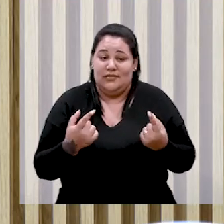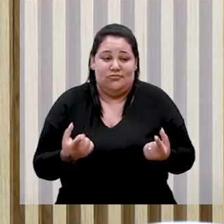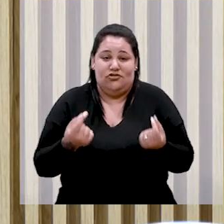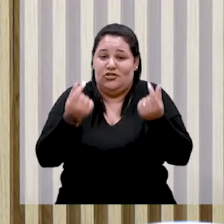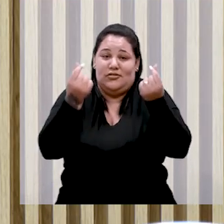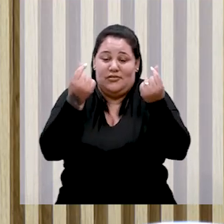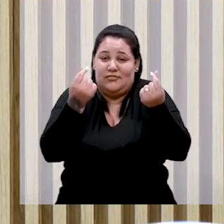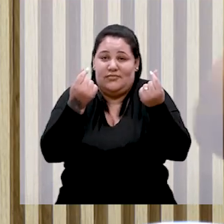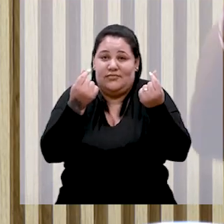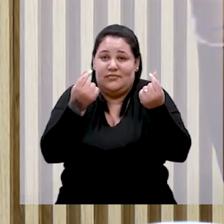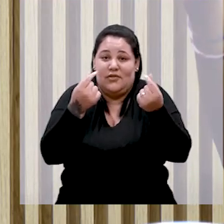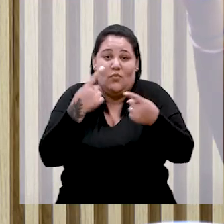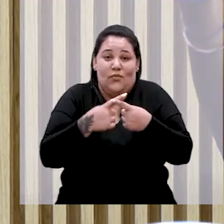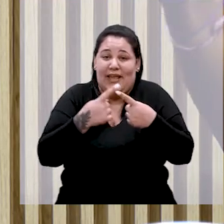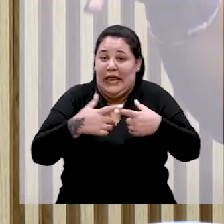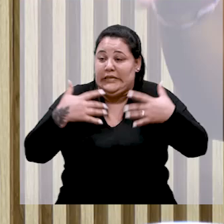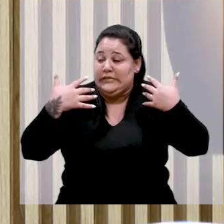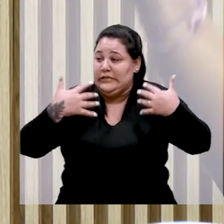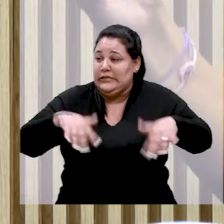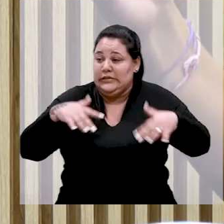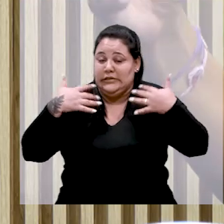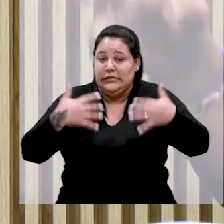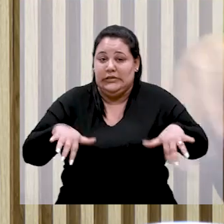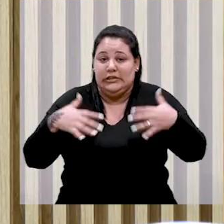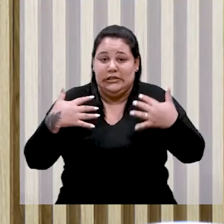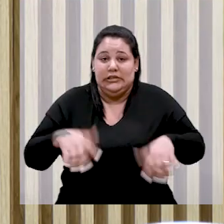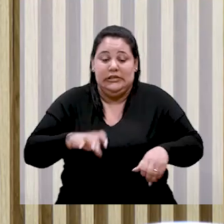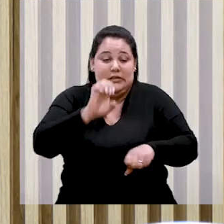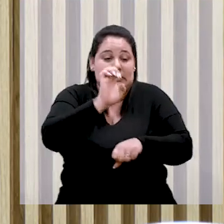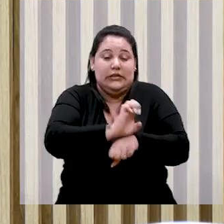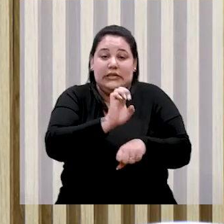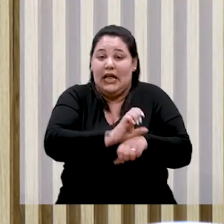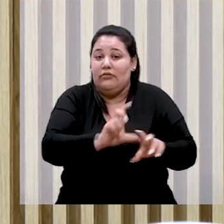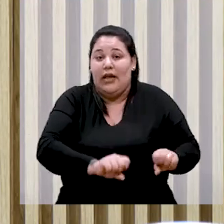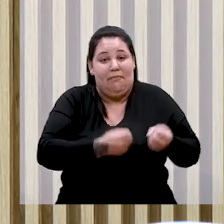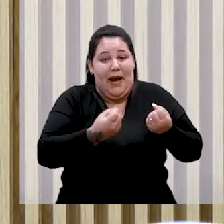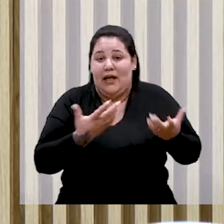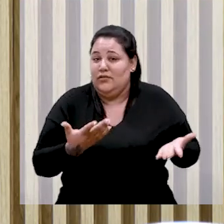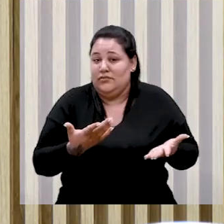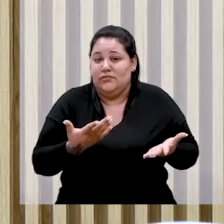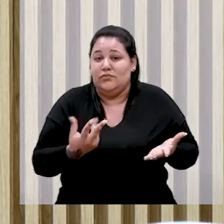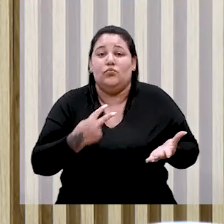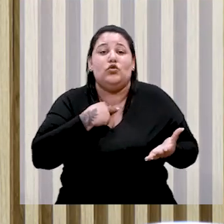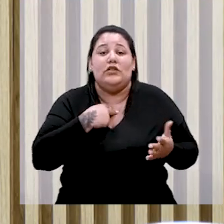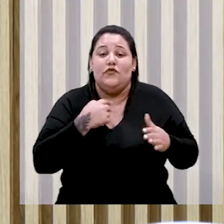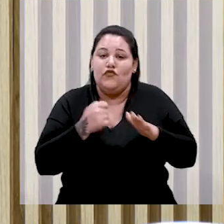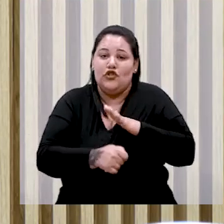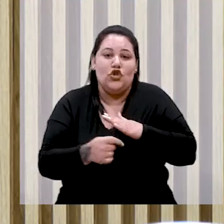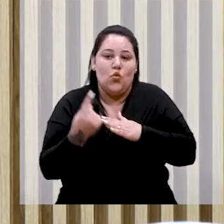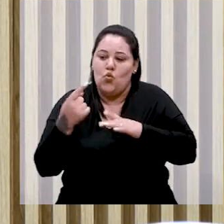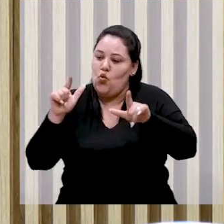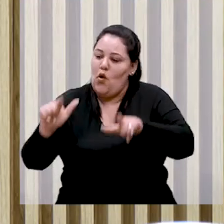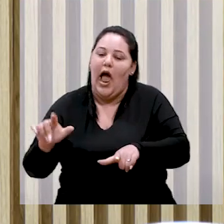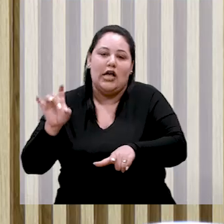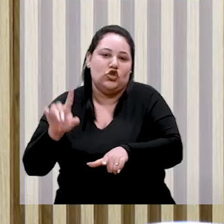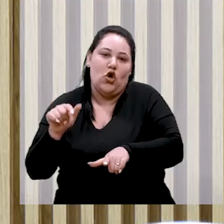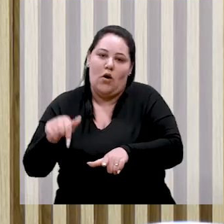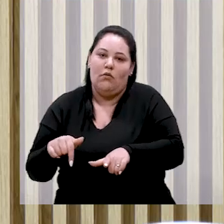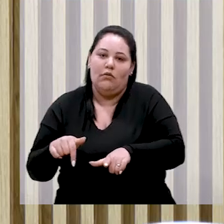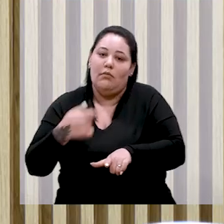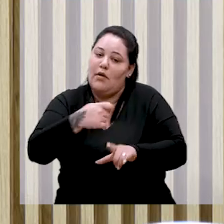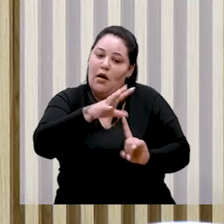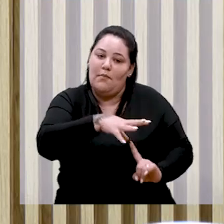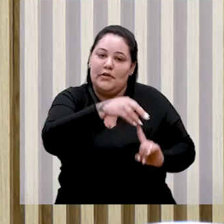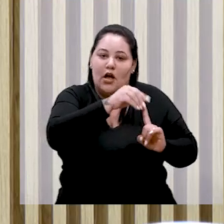recurso que era um absurdo, porque era um valor altíssimo para um estado quebrado, não tinha como investir em um lugar só, por óbvio, né? Então